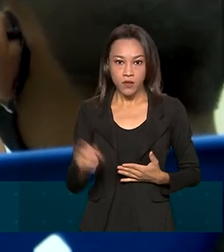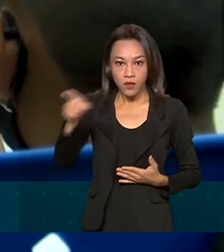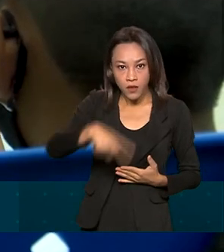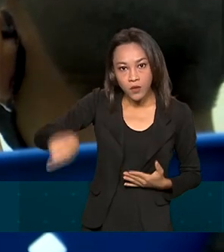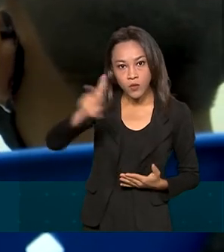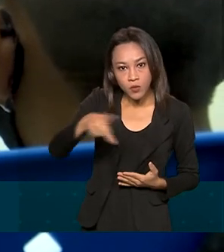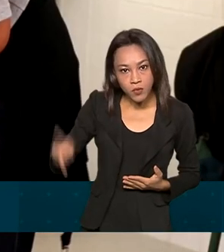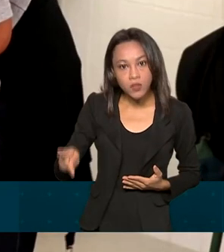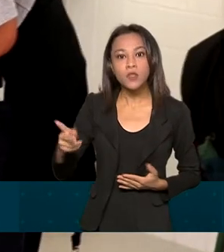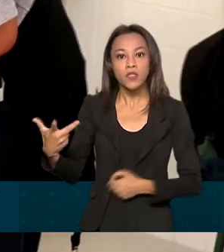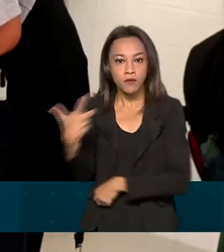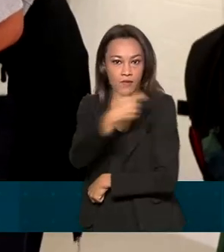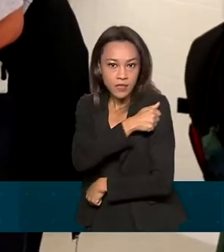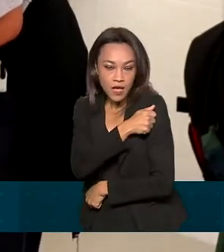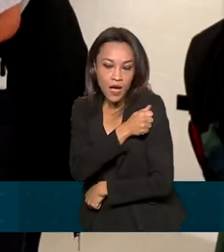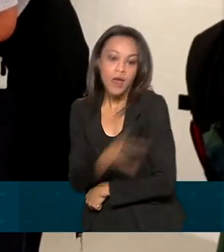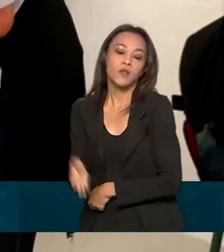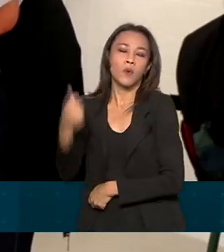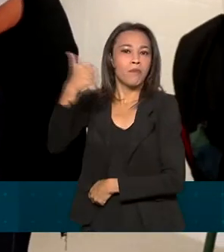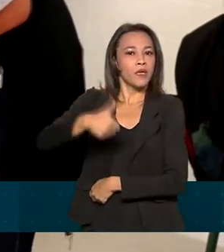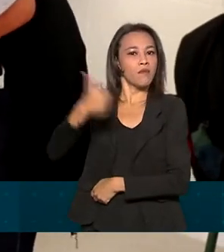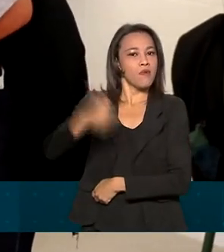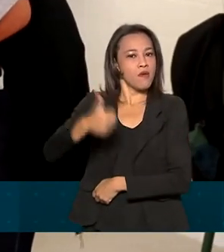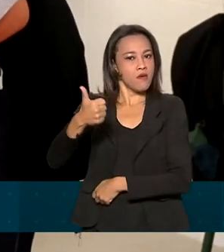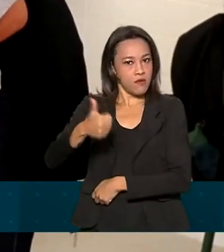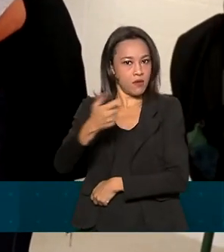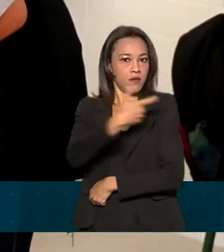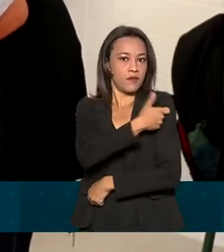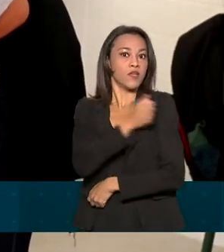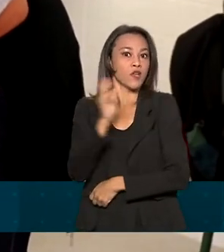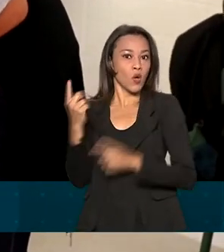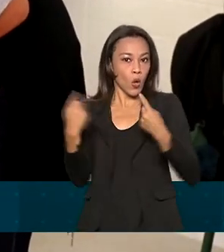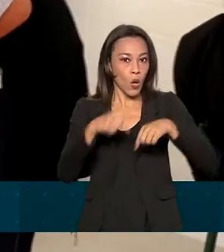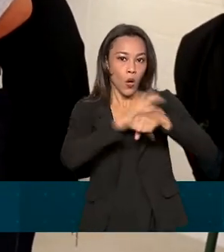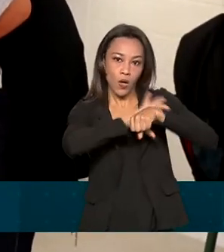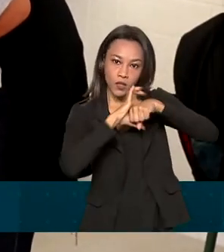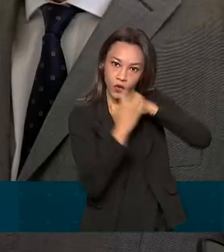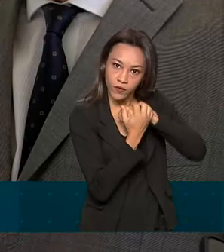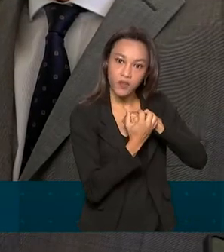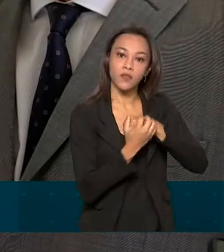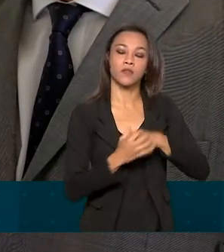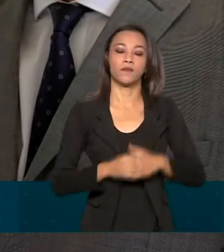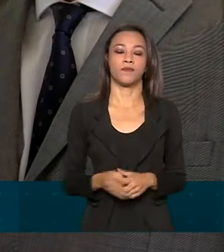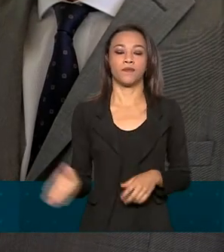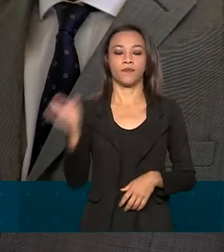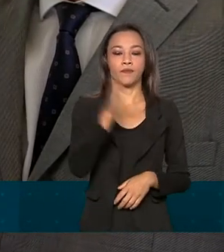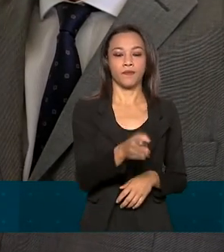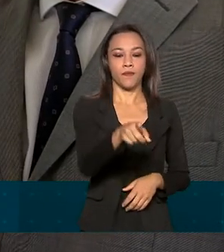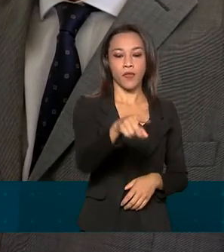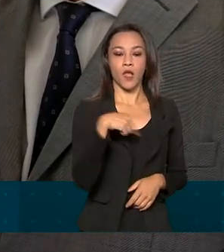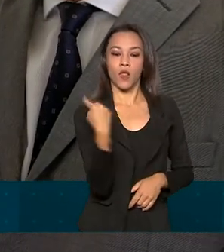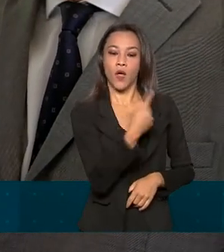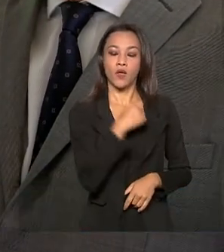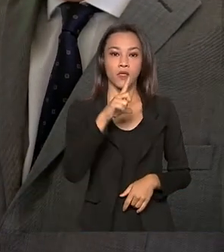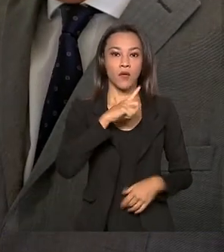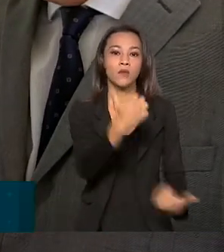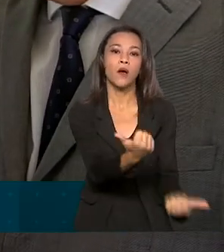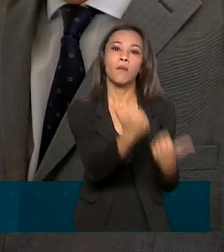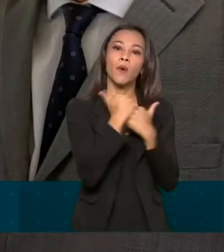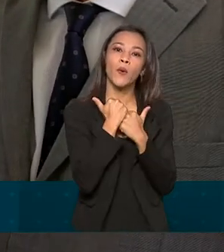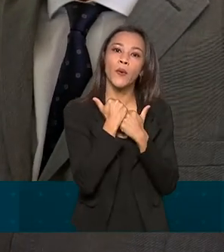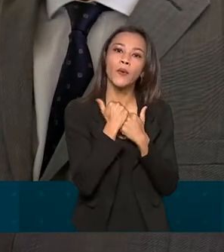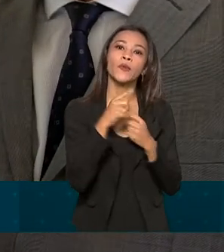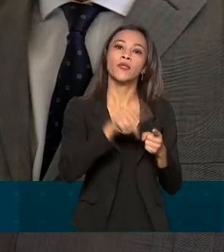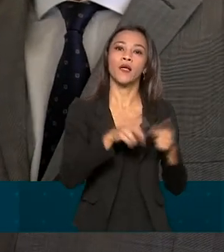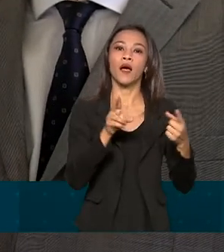básica imunizados com a primeira dose da vacina contra a Covid-19. Nós temos o apoio, por exemplo, da